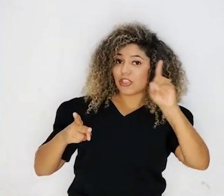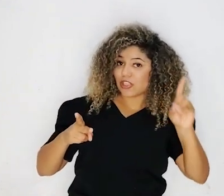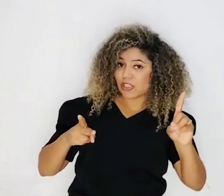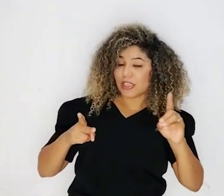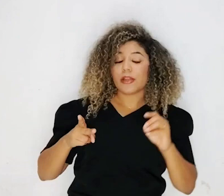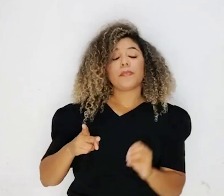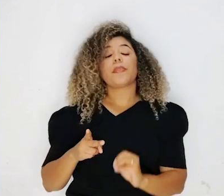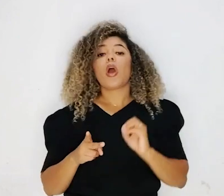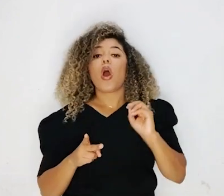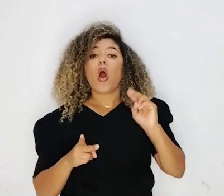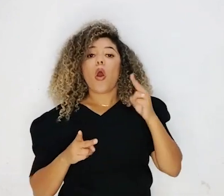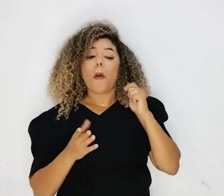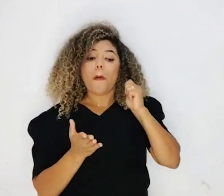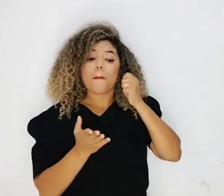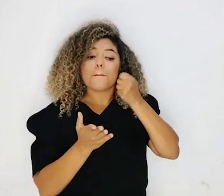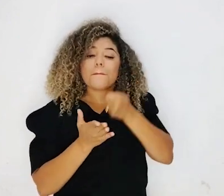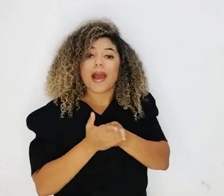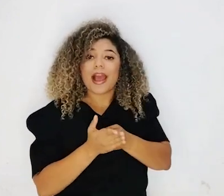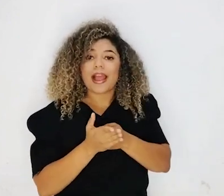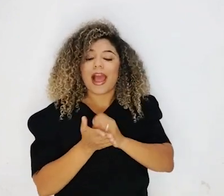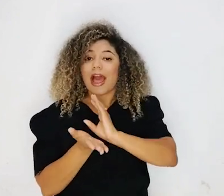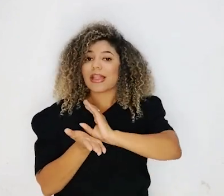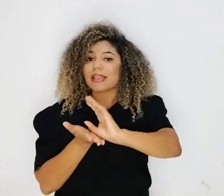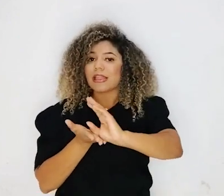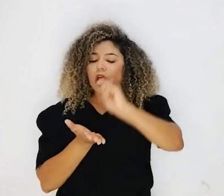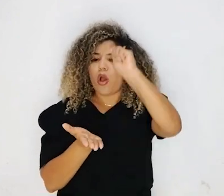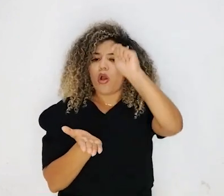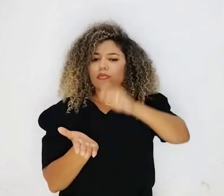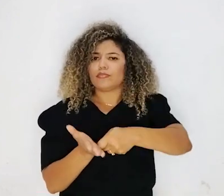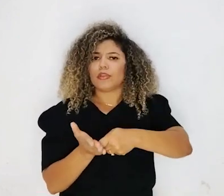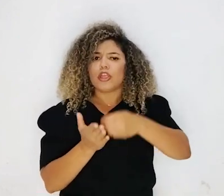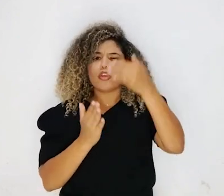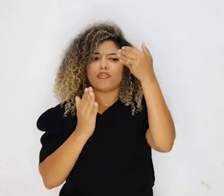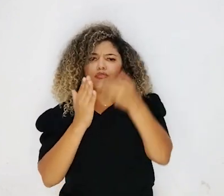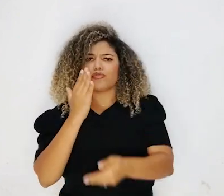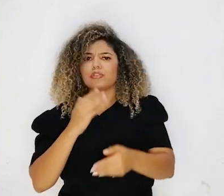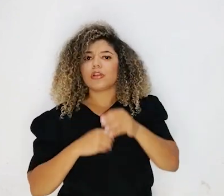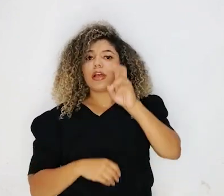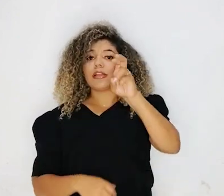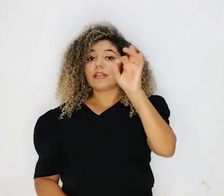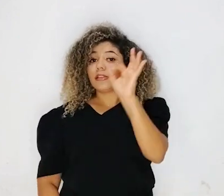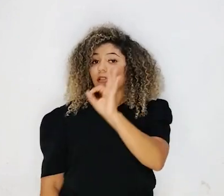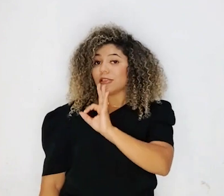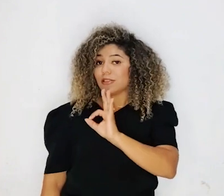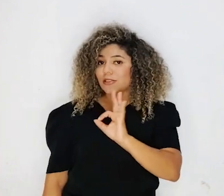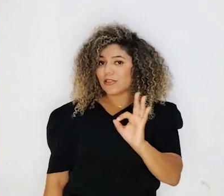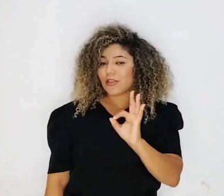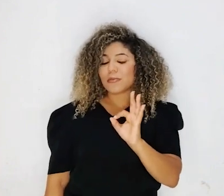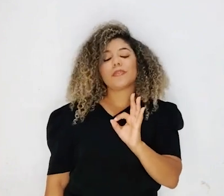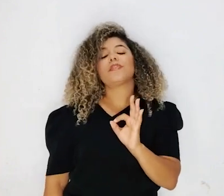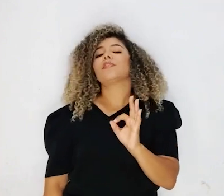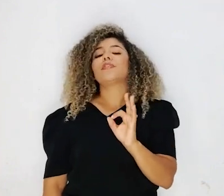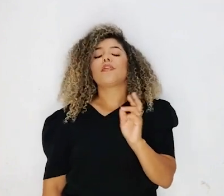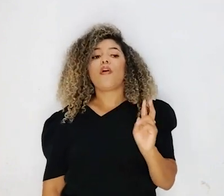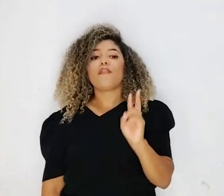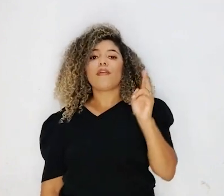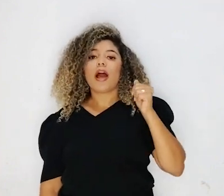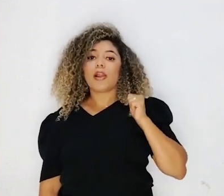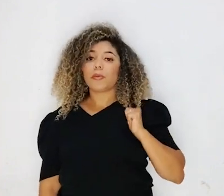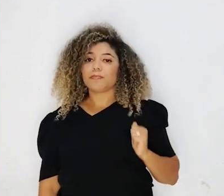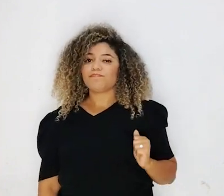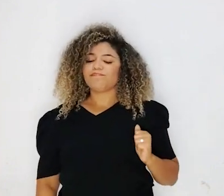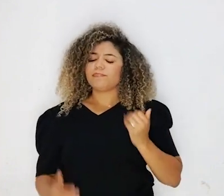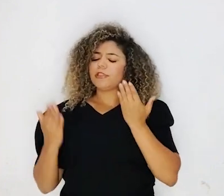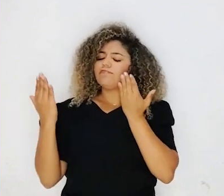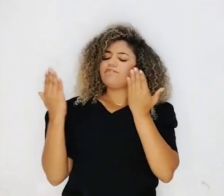das opções, ou pagar à vista em dinheiro, obtendo um desconto de 5% sobre o valor da bolsa.